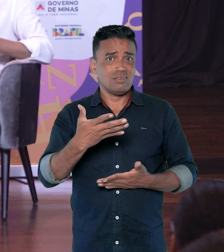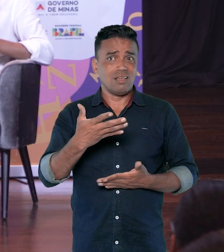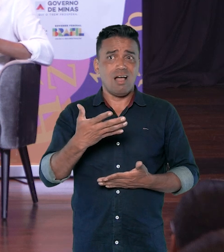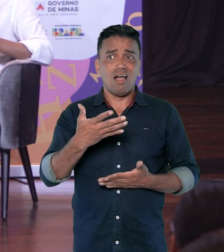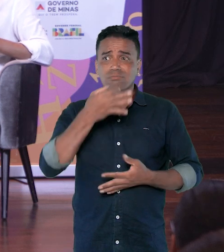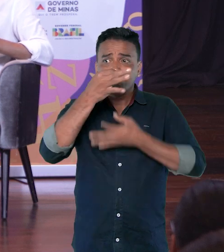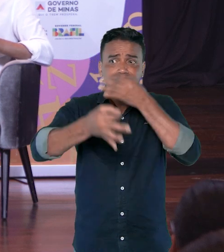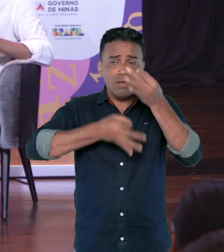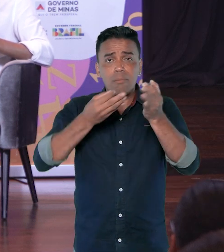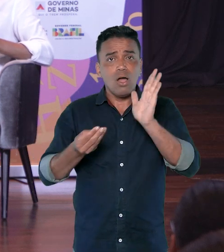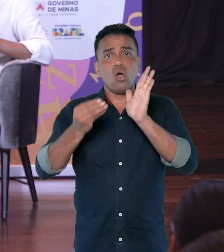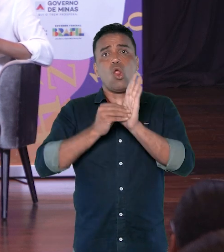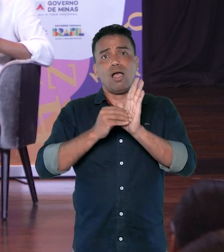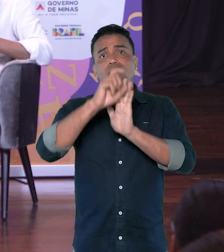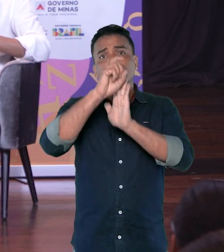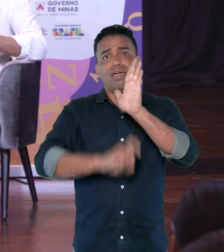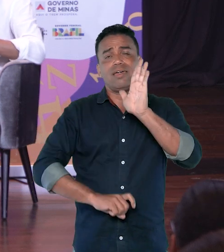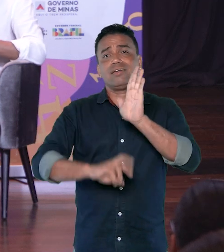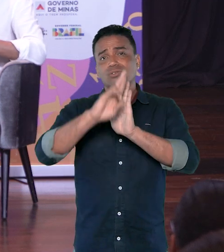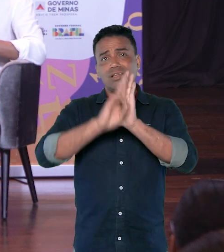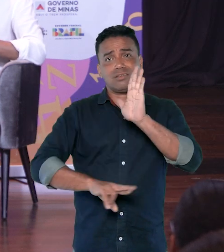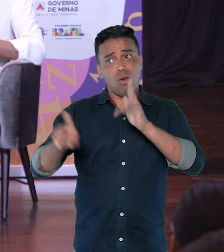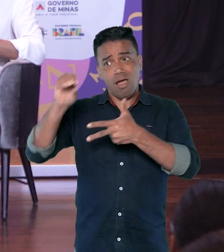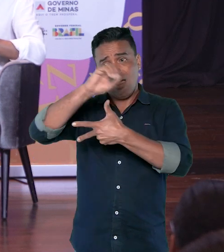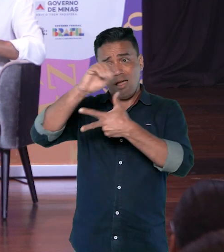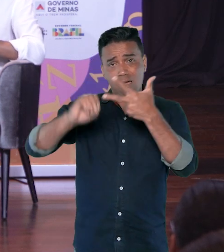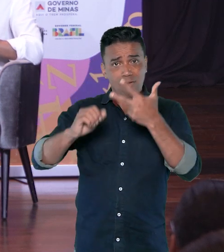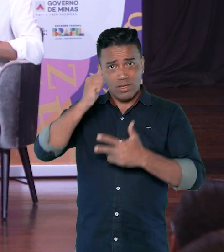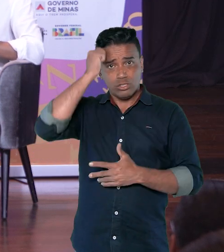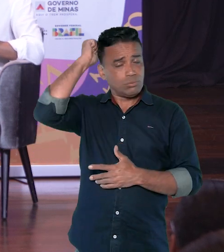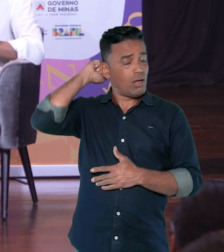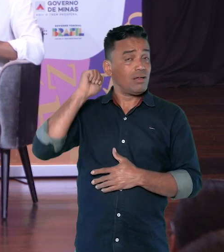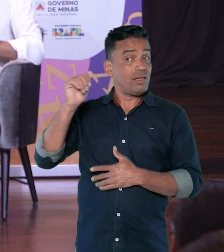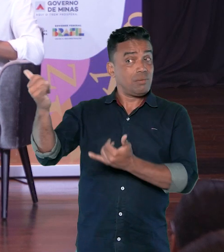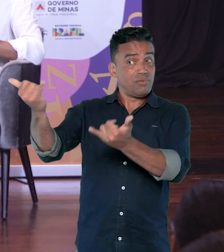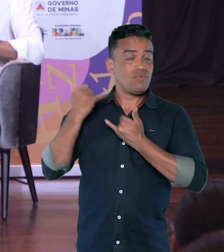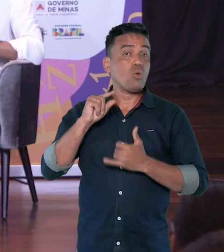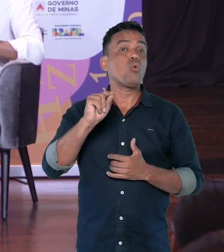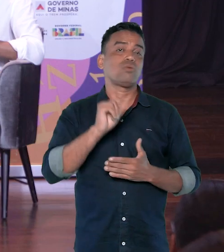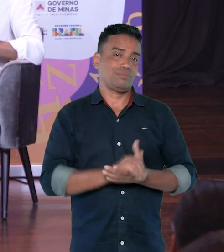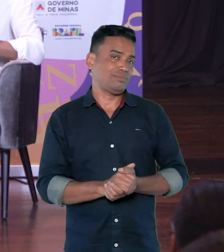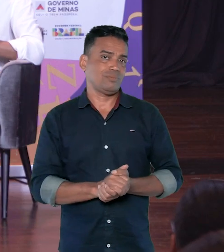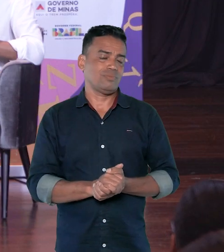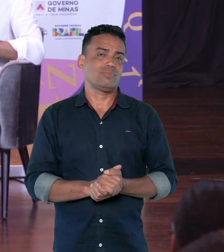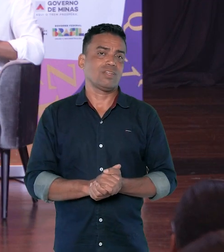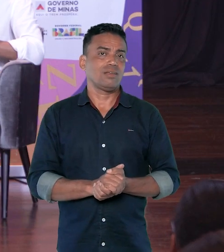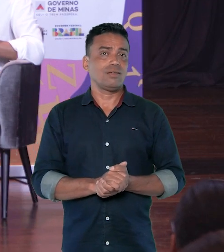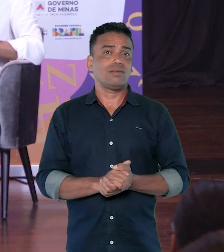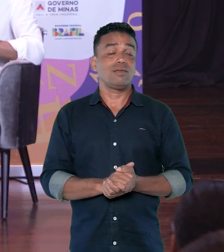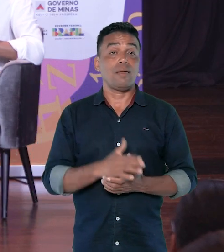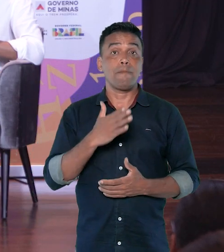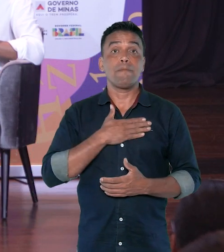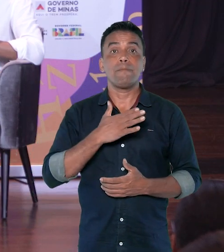argumentos para fazer a redação, né, do Enem, do vestibular e tal. E aí você sabe o que ele me falou? Ele disse o seguinte, o